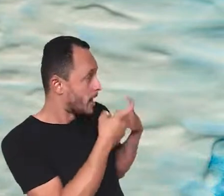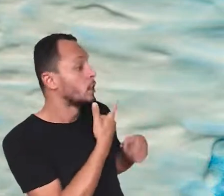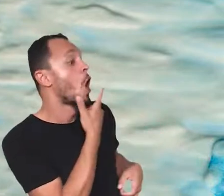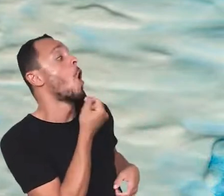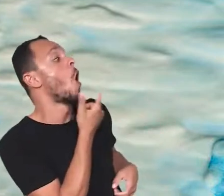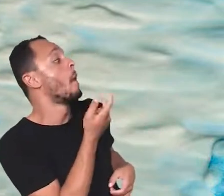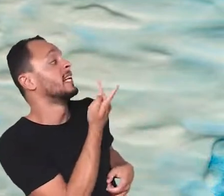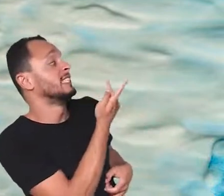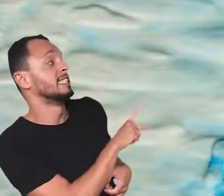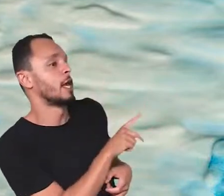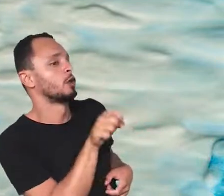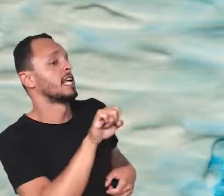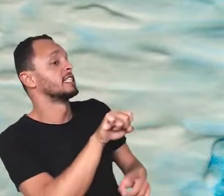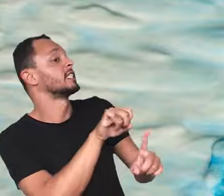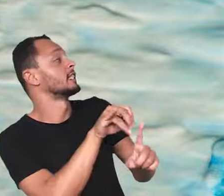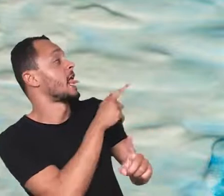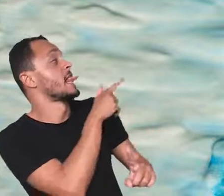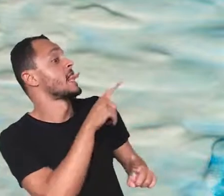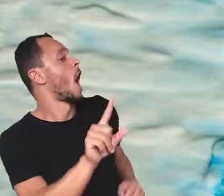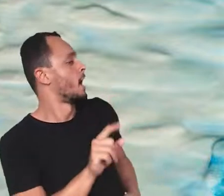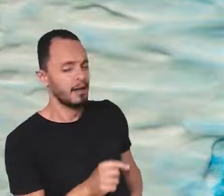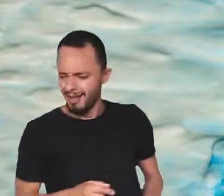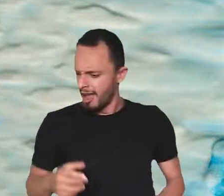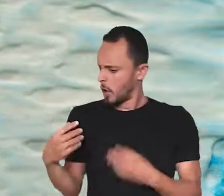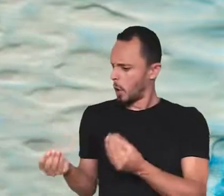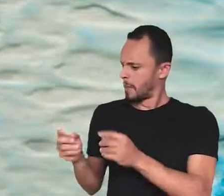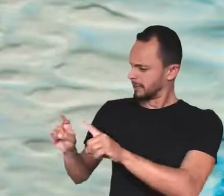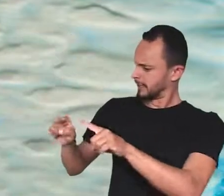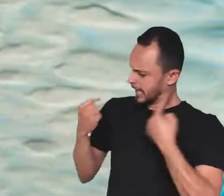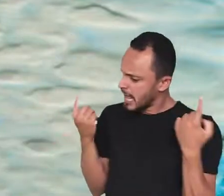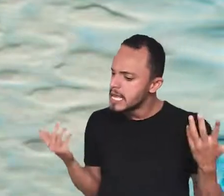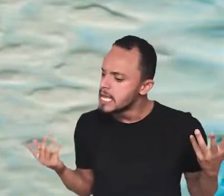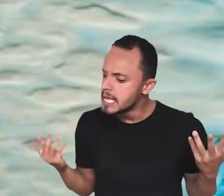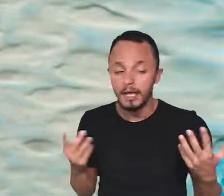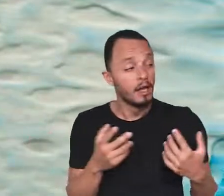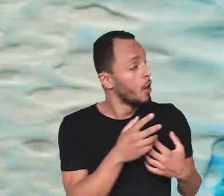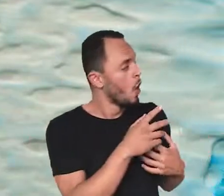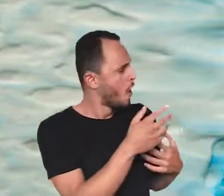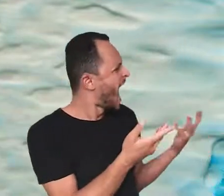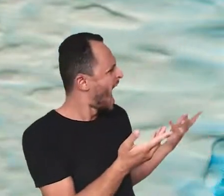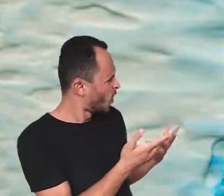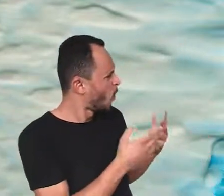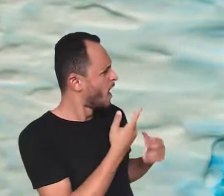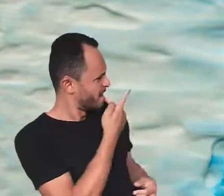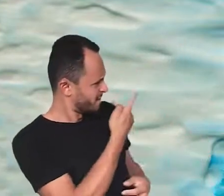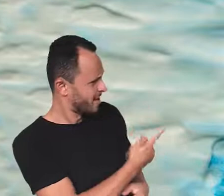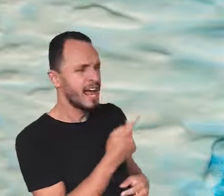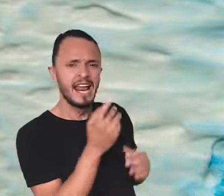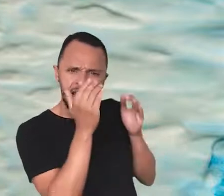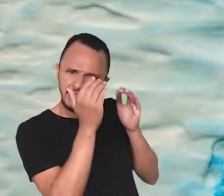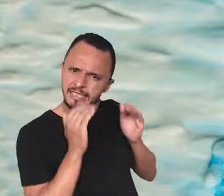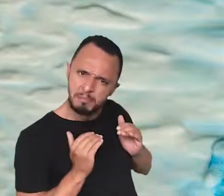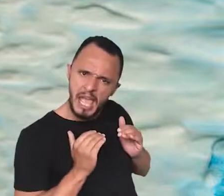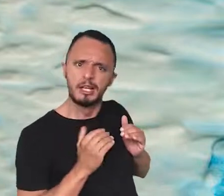aí. Dai! O que é isso agora? Que falta de respeito é essa? Ela agora quer falar de falta de